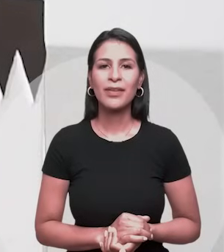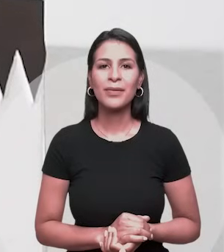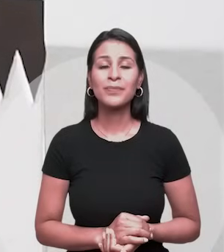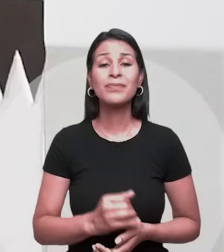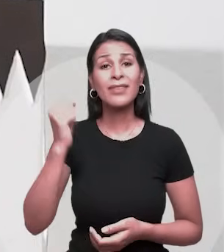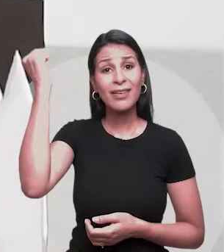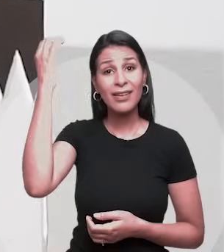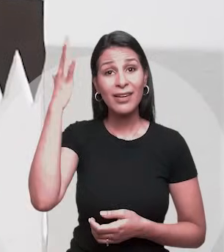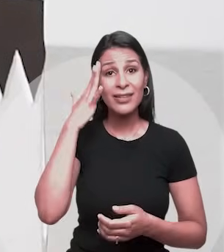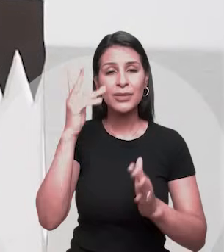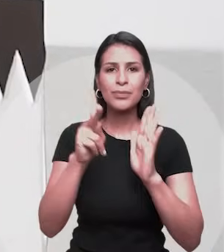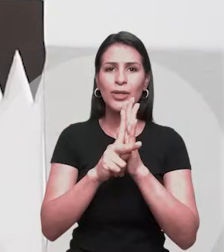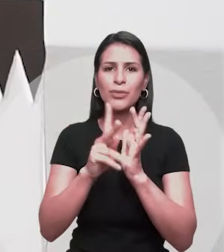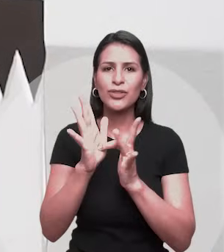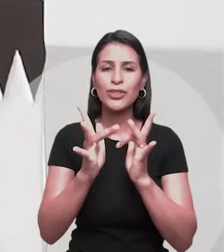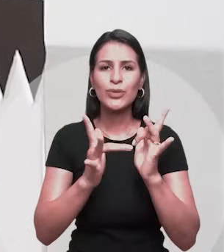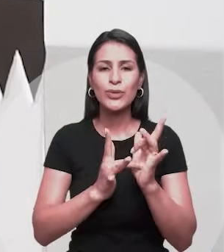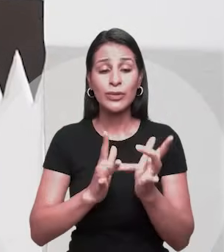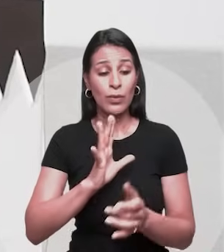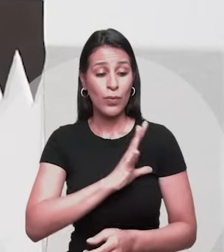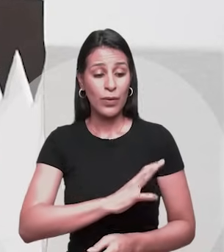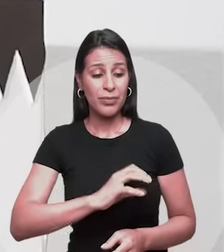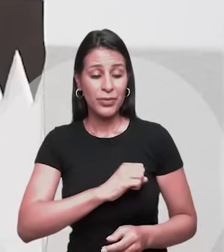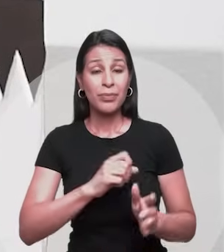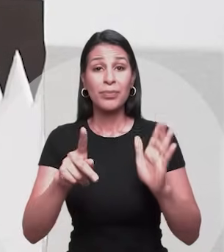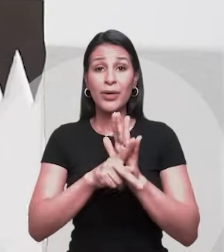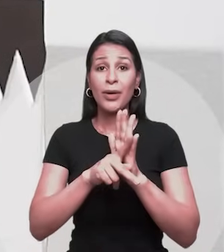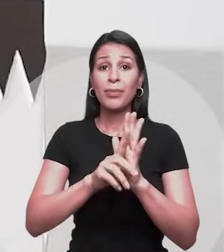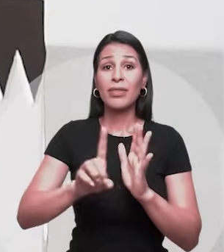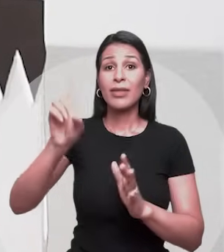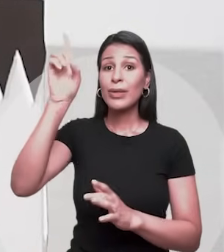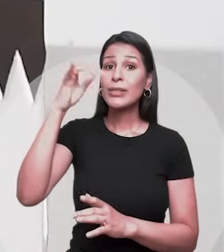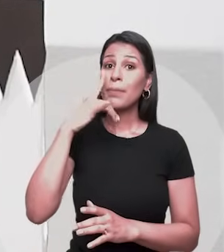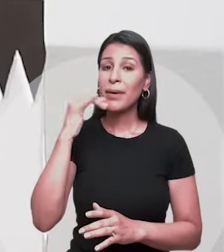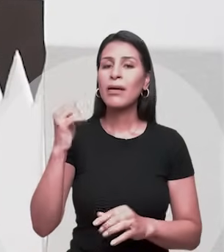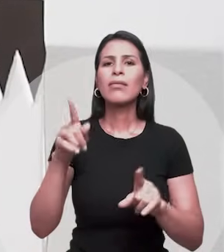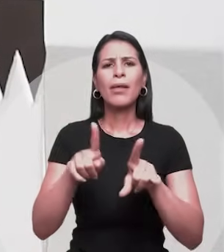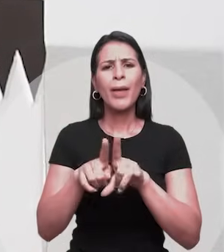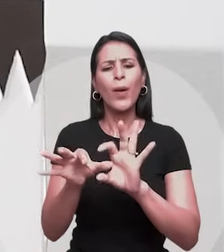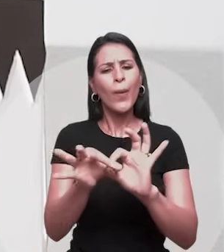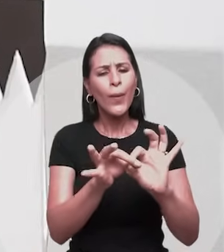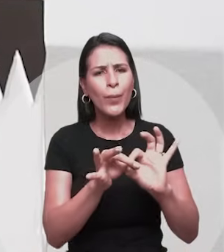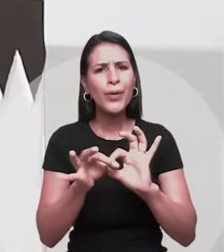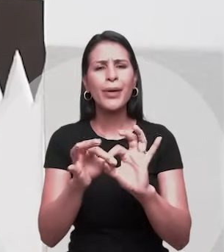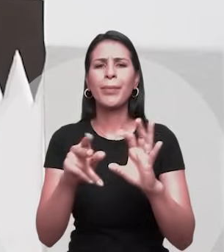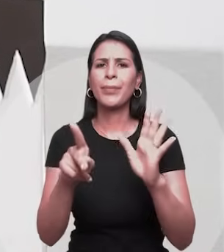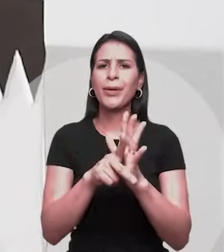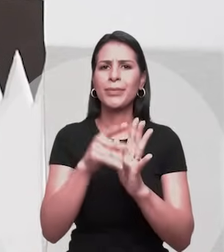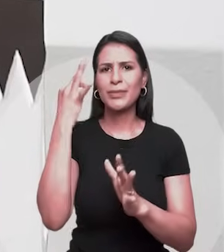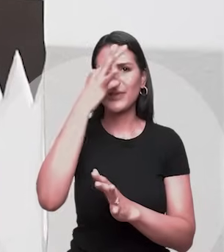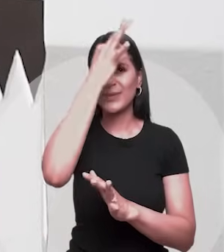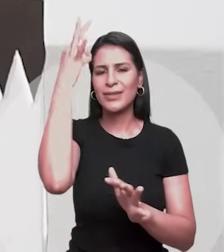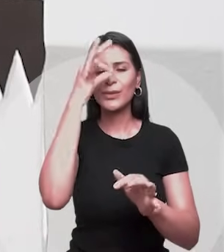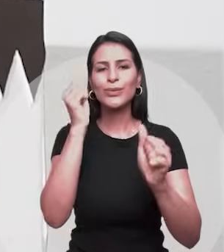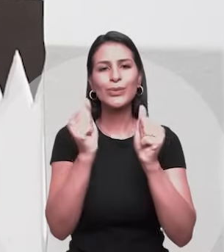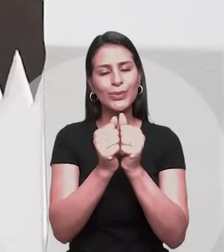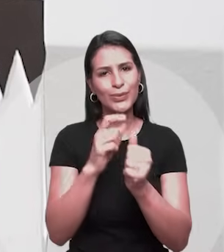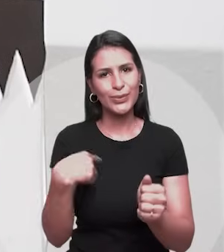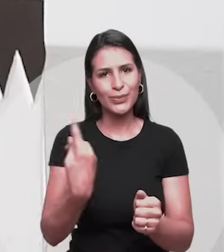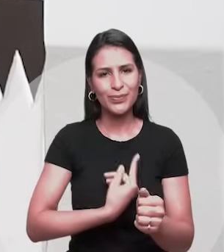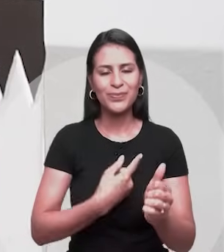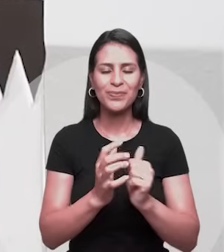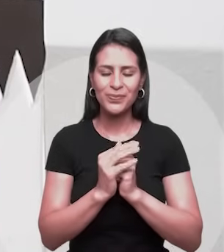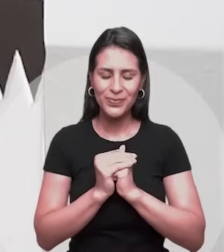graça de nosso Senhor Jesus Cristo, o amor de Deus, nosso Pai, e a comunhão do seu Santo Espírito esteja com todos, todas nós.